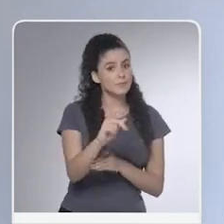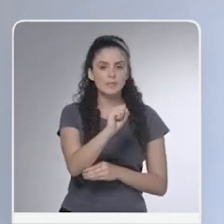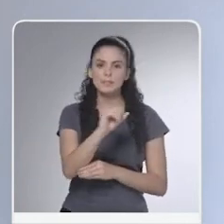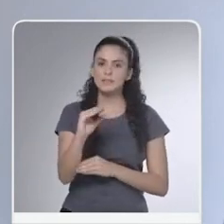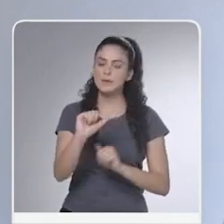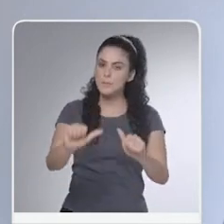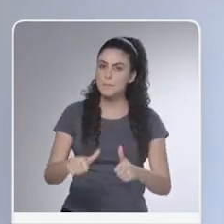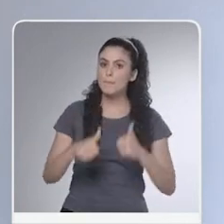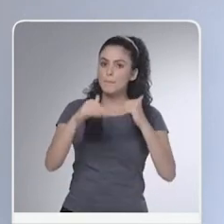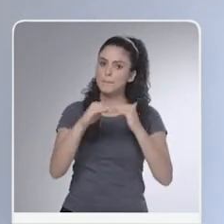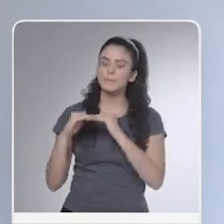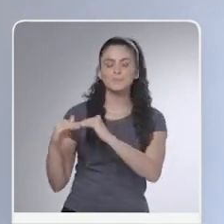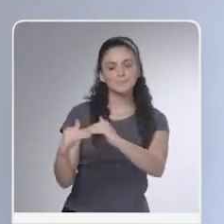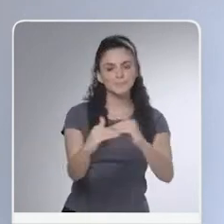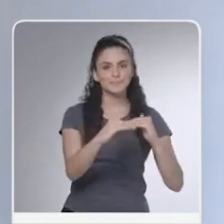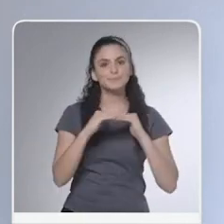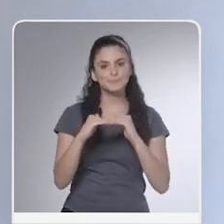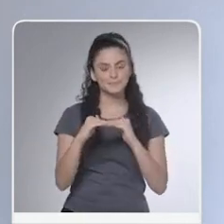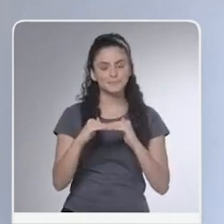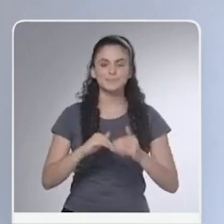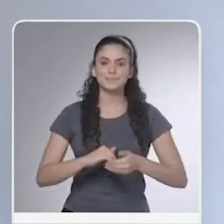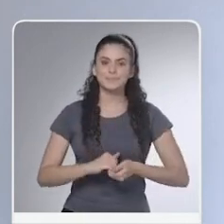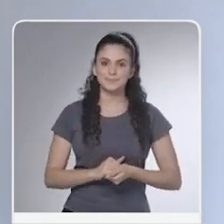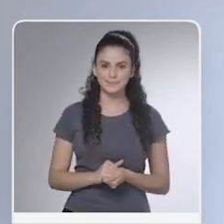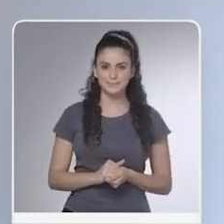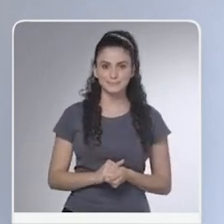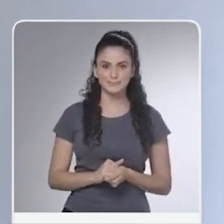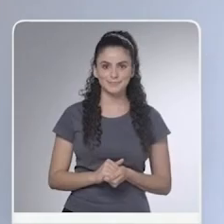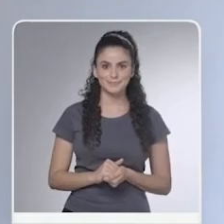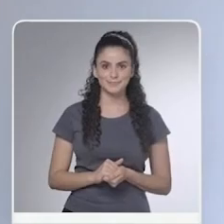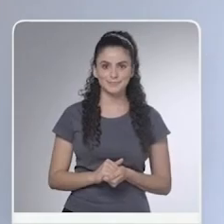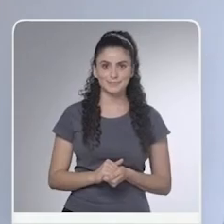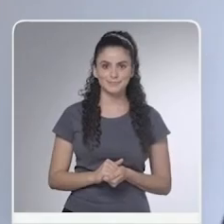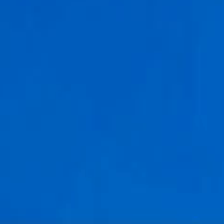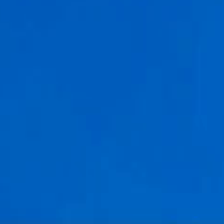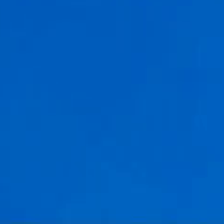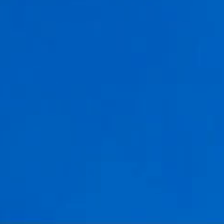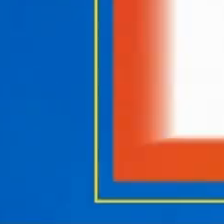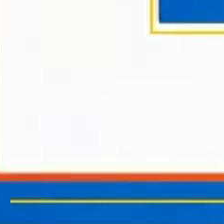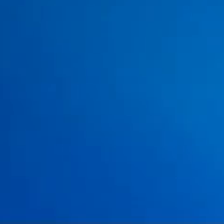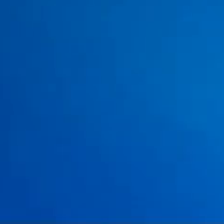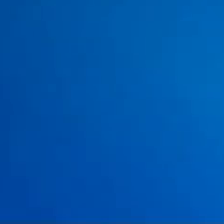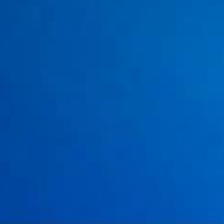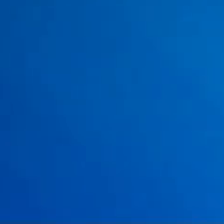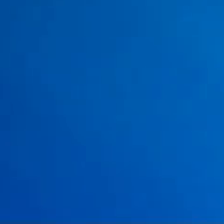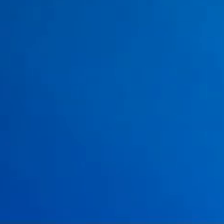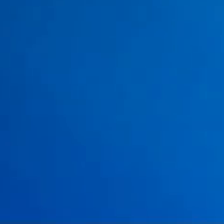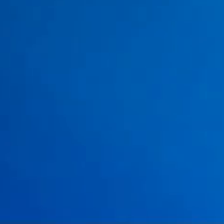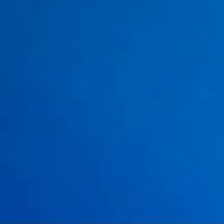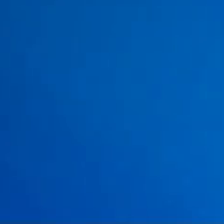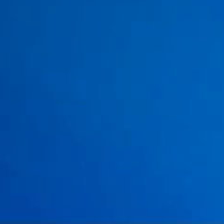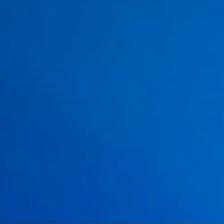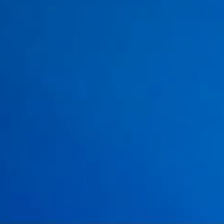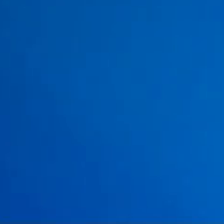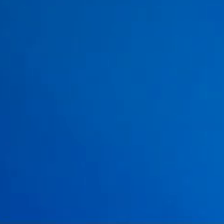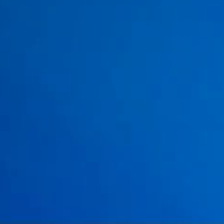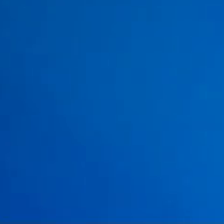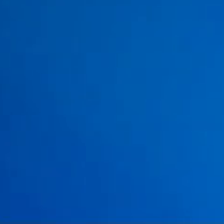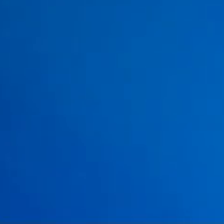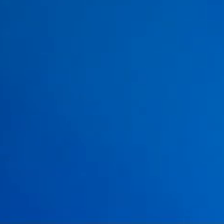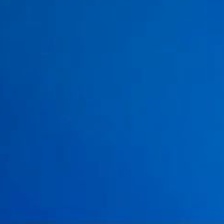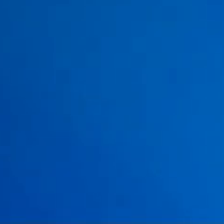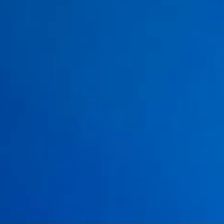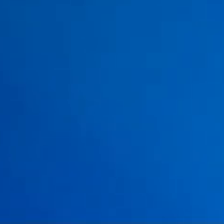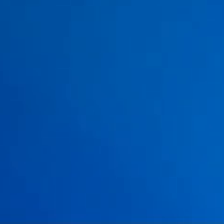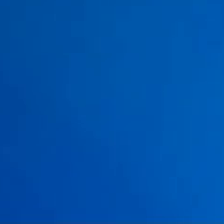do seu lado para fazer uma Santa Catarina boa para todos. Começa agora o programa